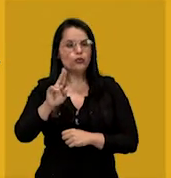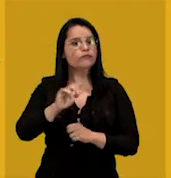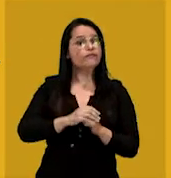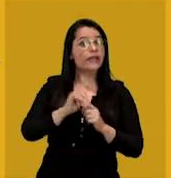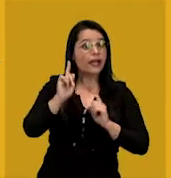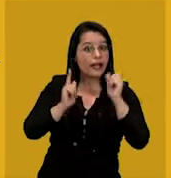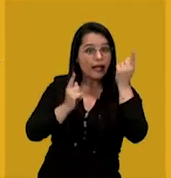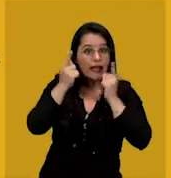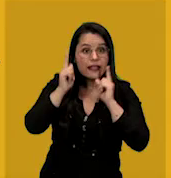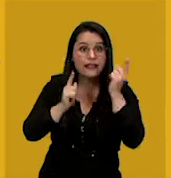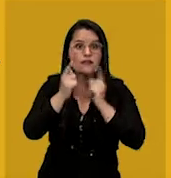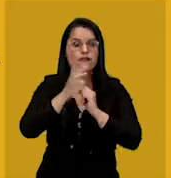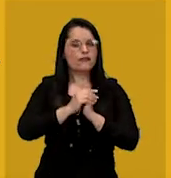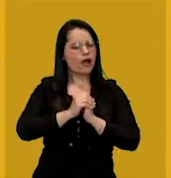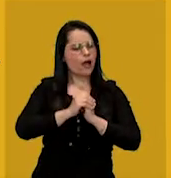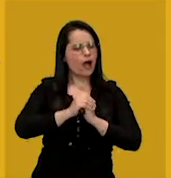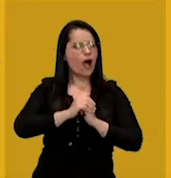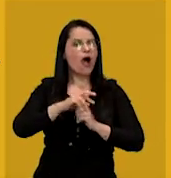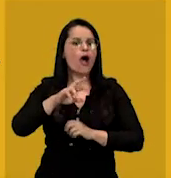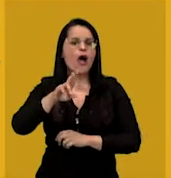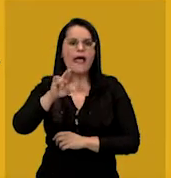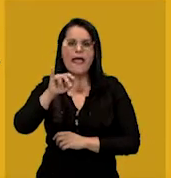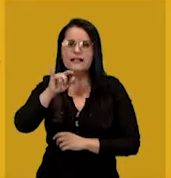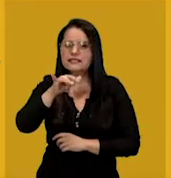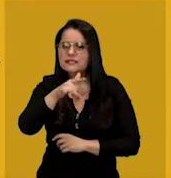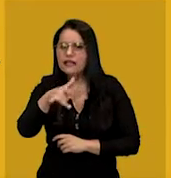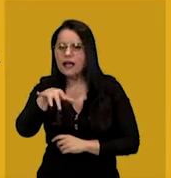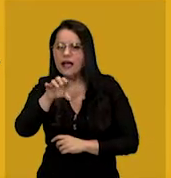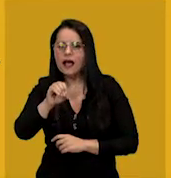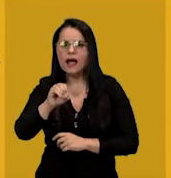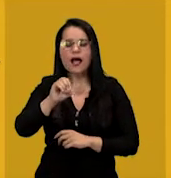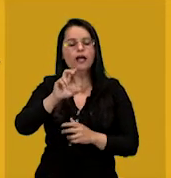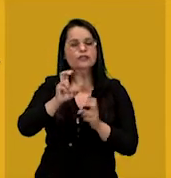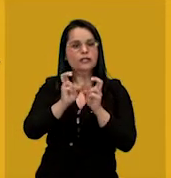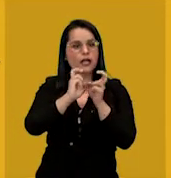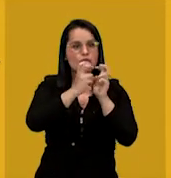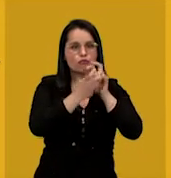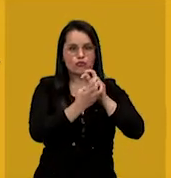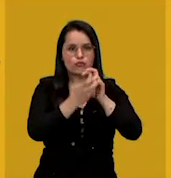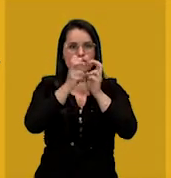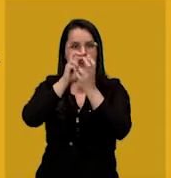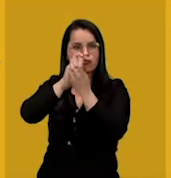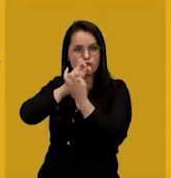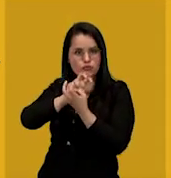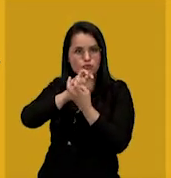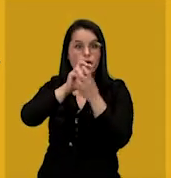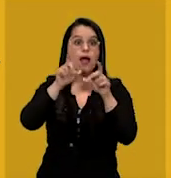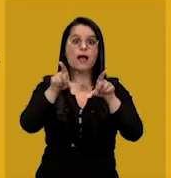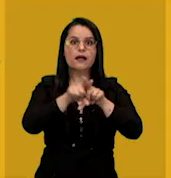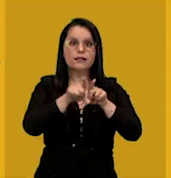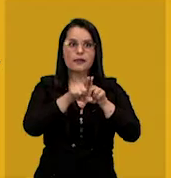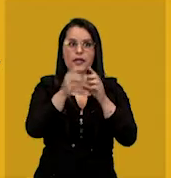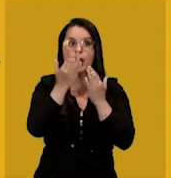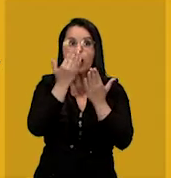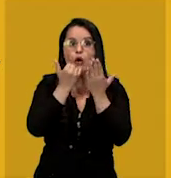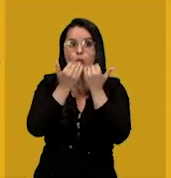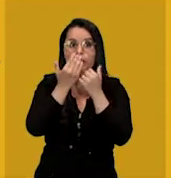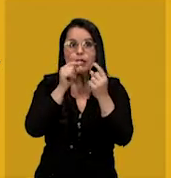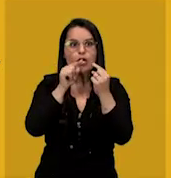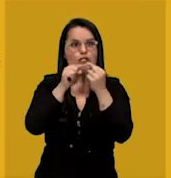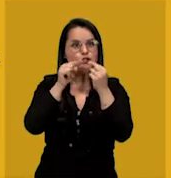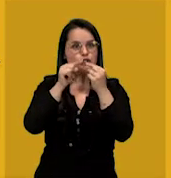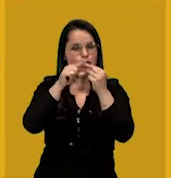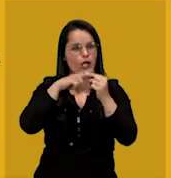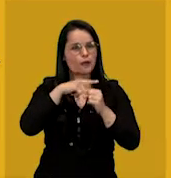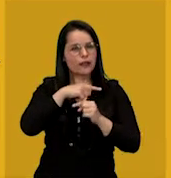carnaval, ciranda, reizado, capoeira. A culinária típica do Nordeste,